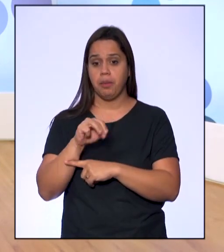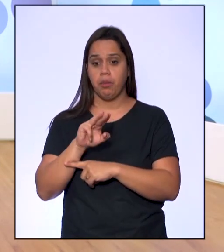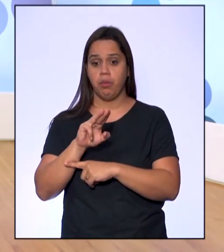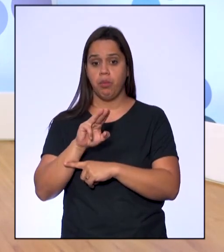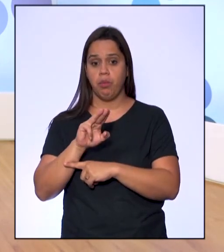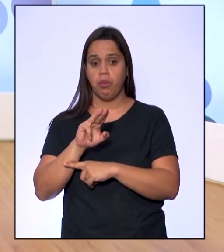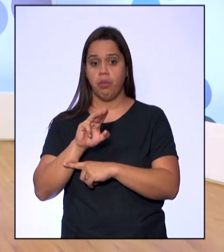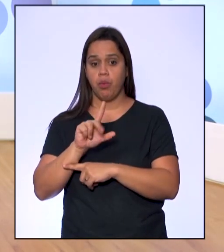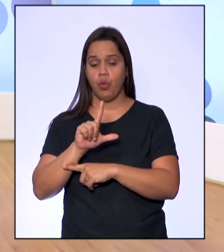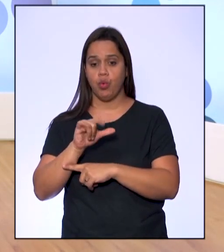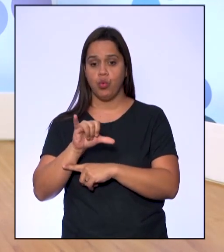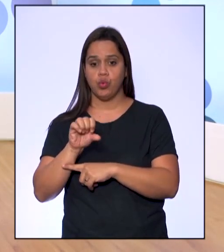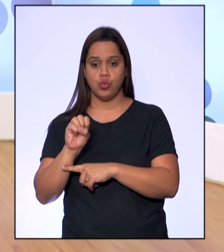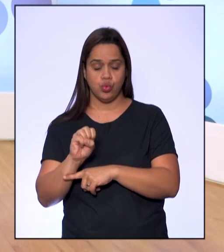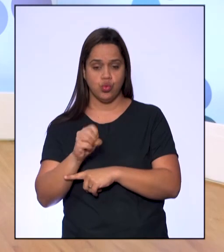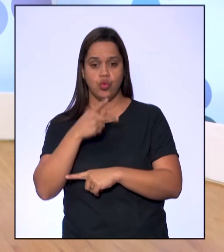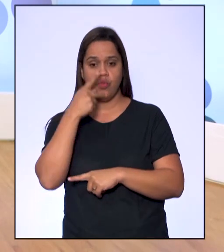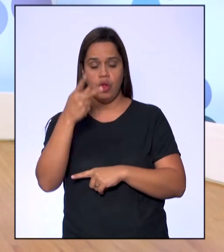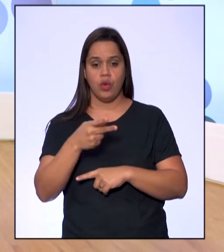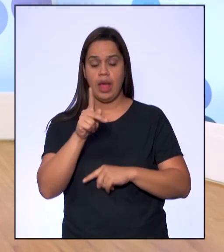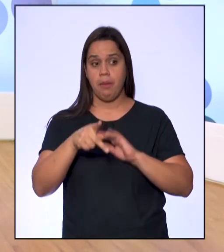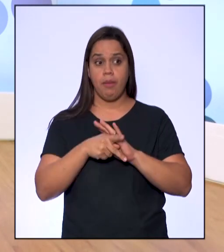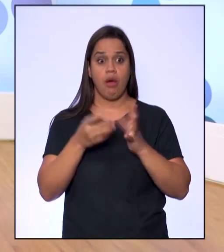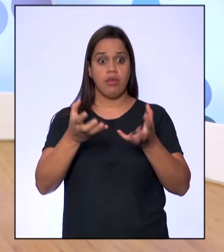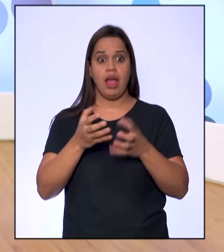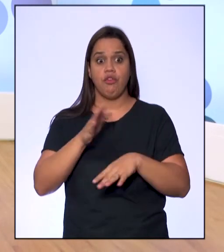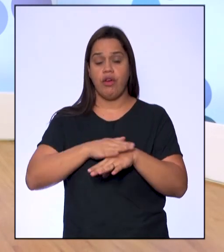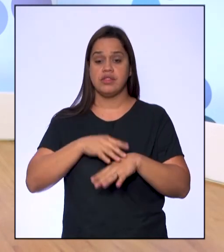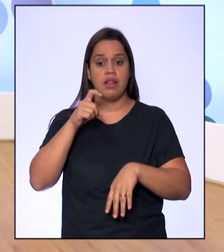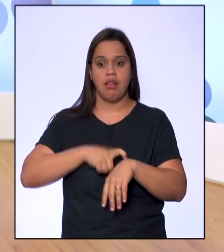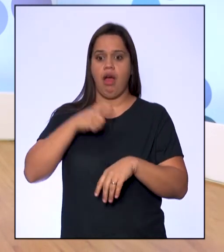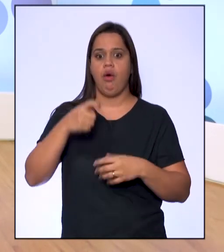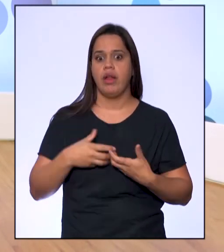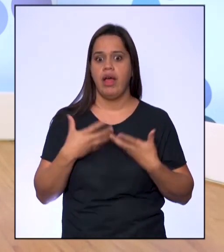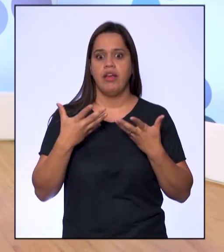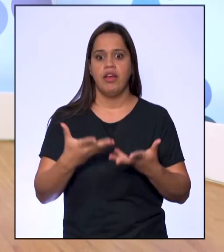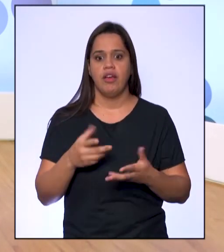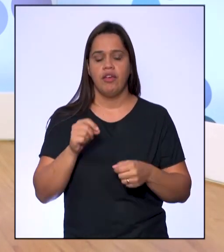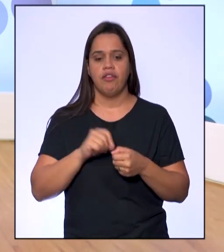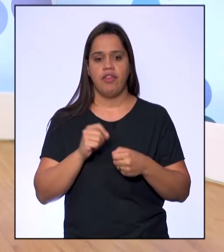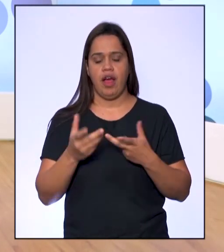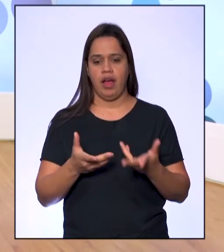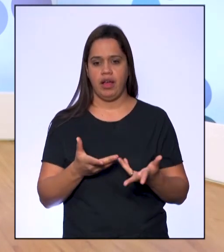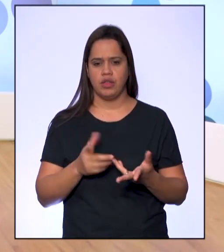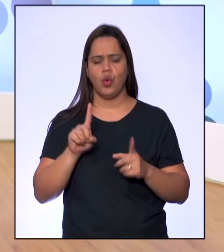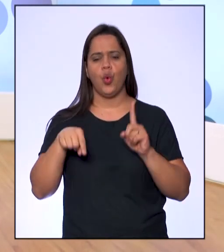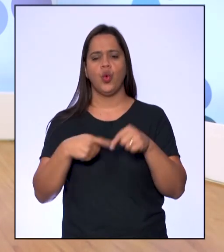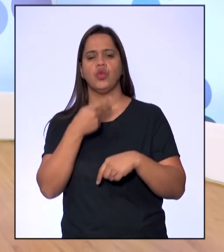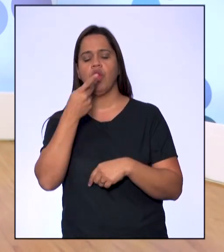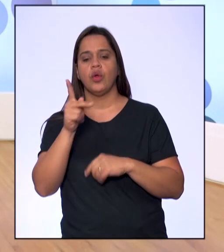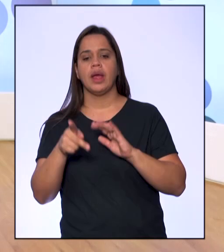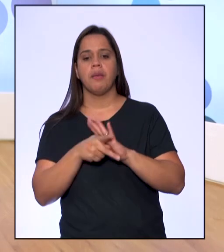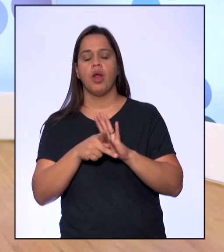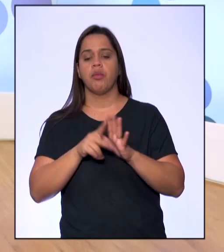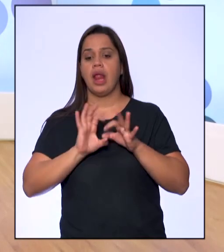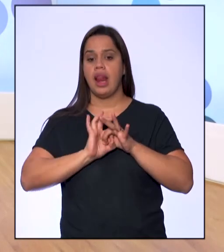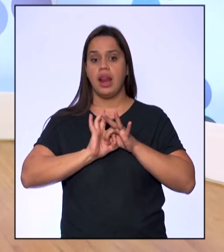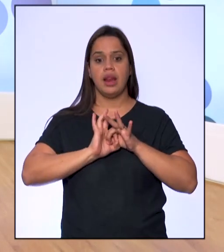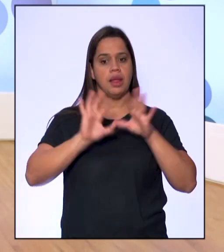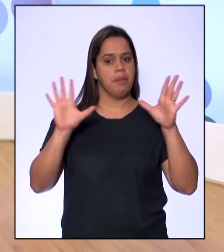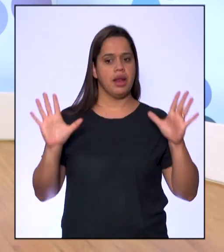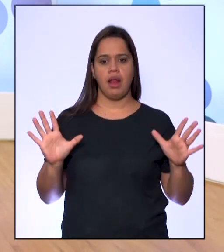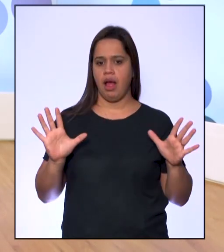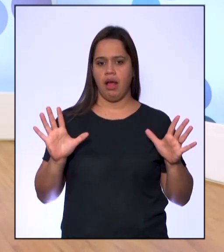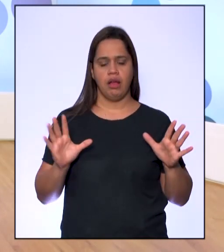expressão. Um aluno aqui cujo o nome está Escapo. Isso, exatamente. Ele disse que é